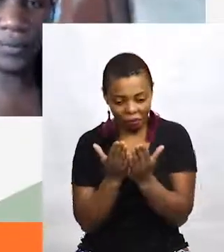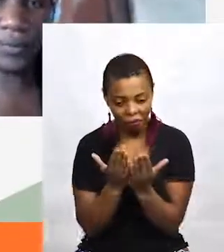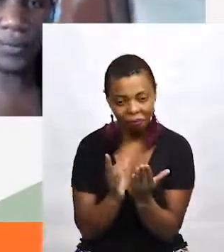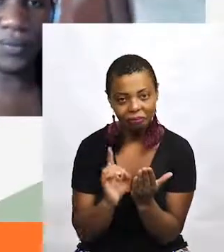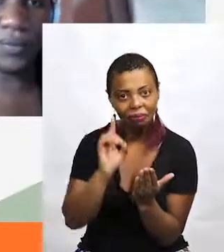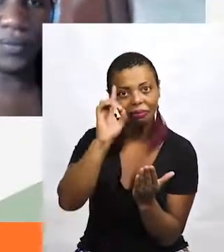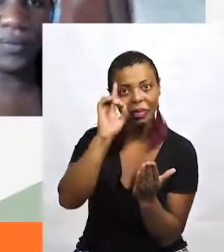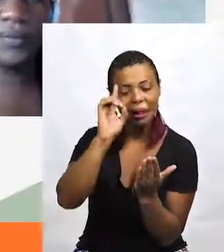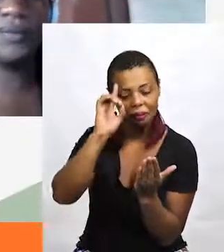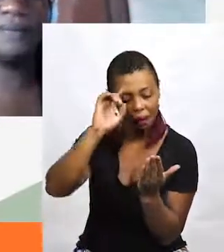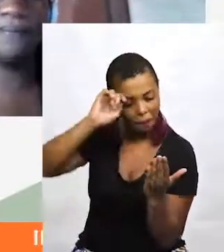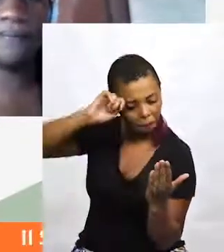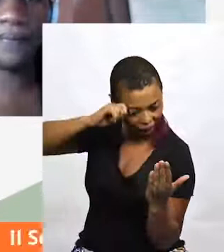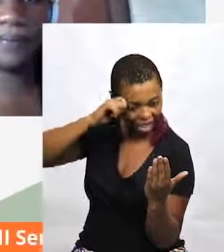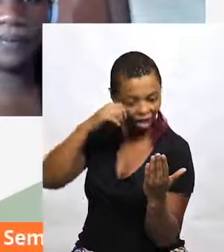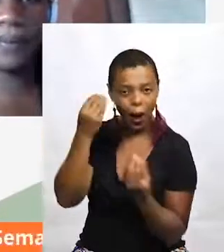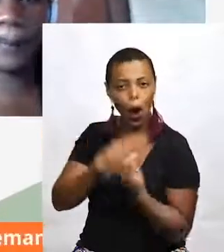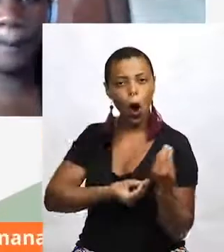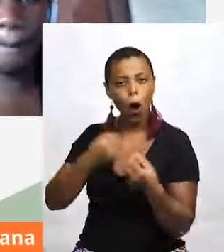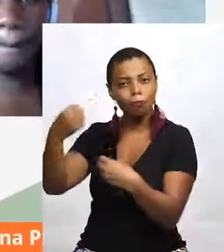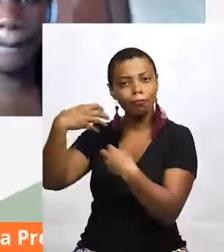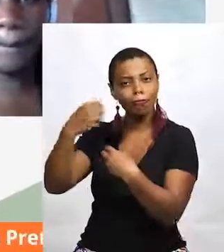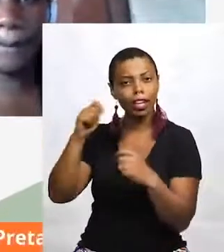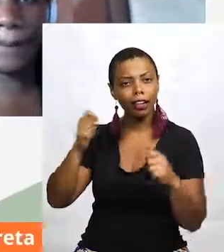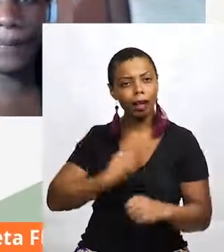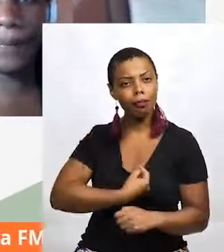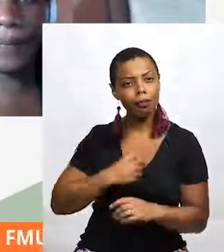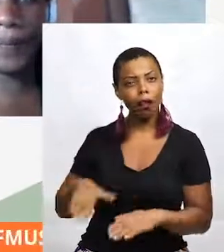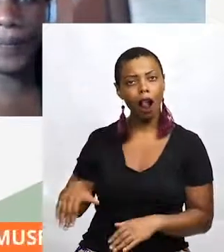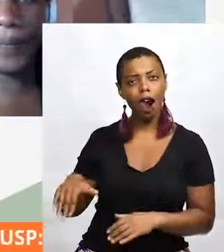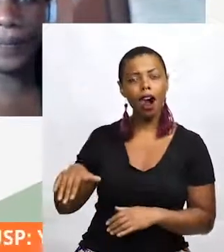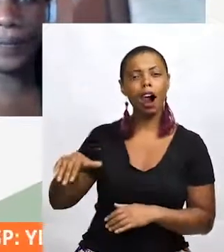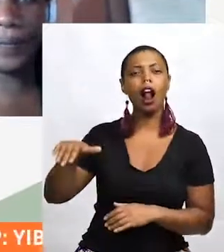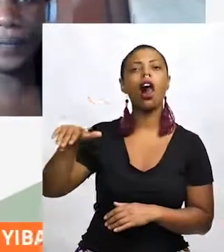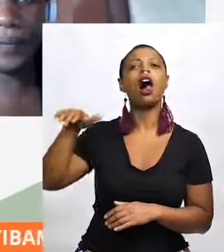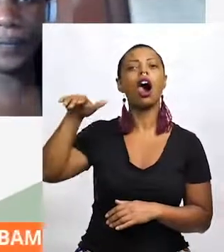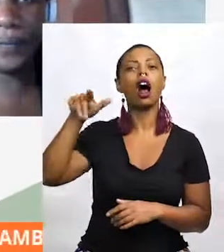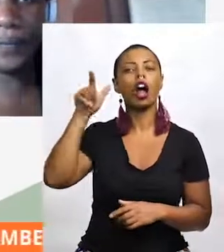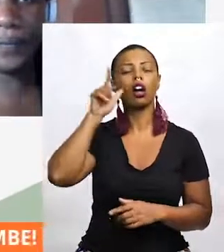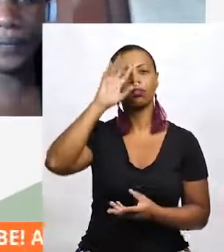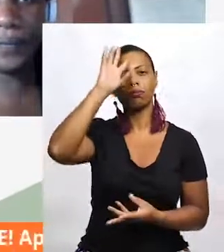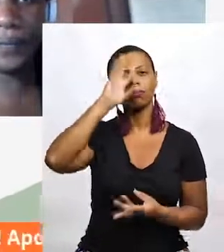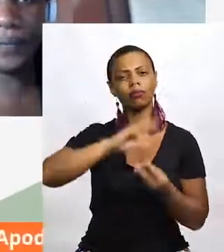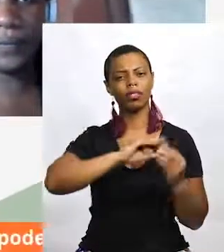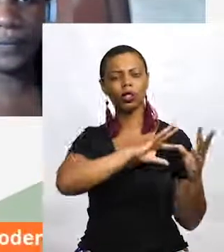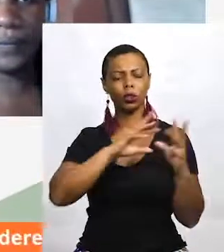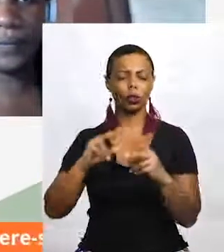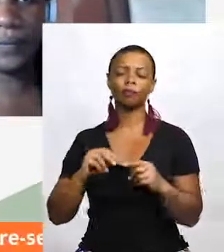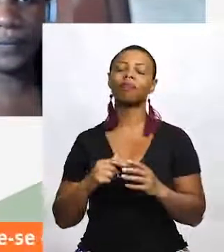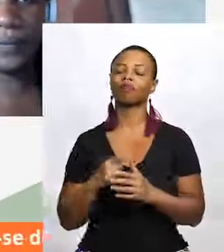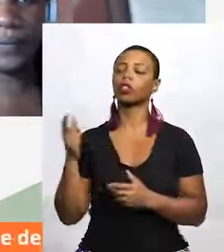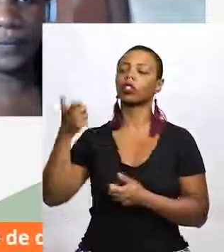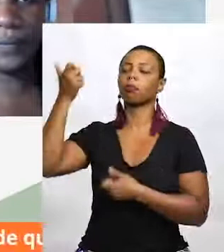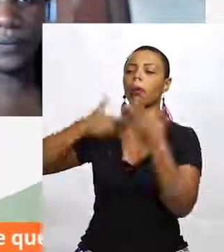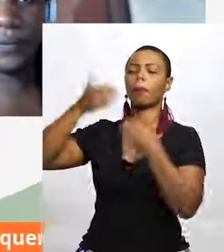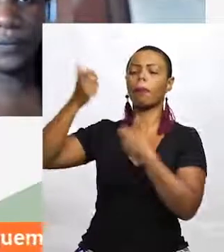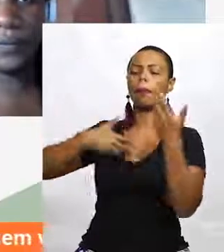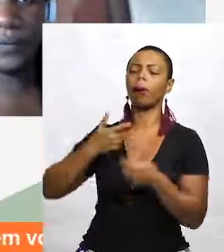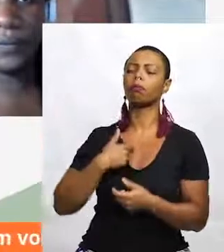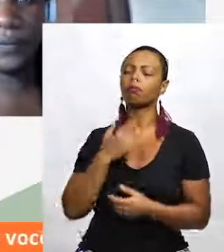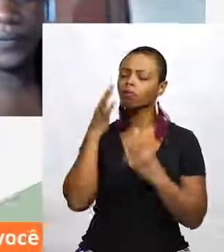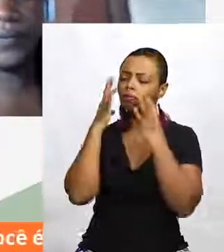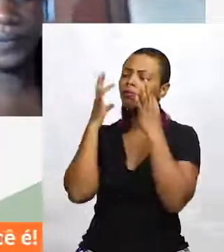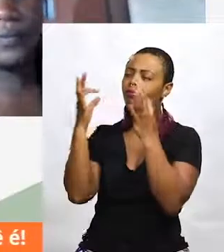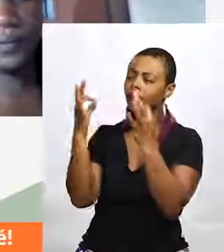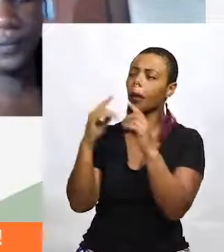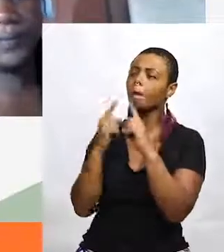é, Adriana? Desde pequeno e reconhecer tudo isso. E a gente escutou muito bem você. Eu queria saber só mais